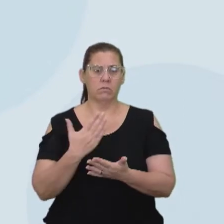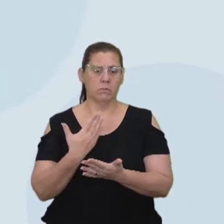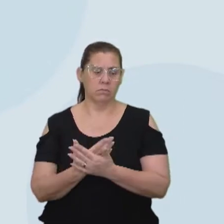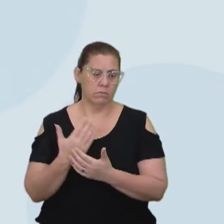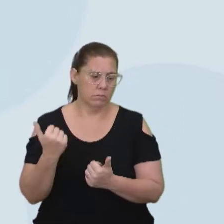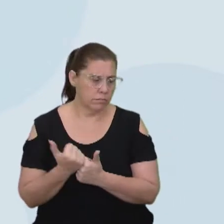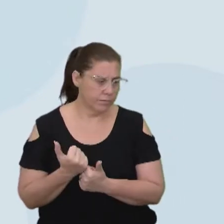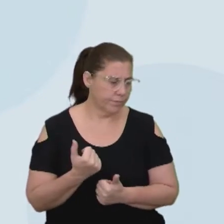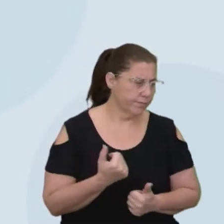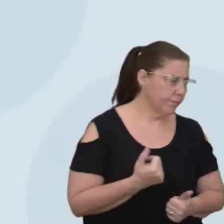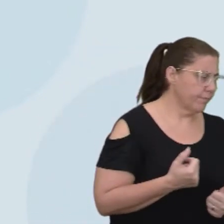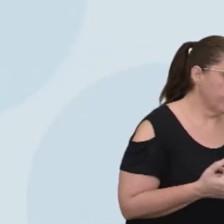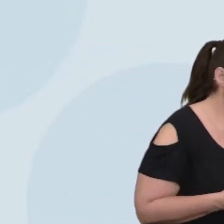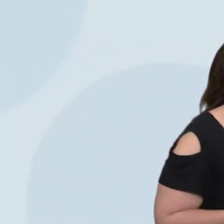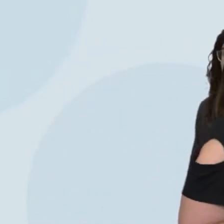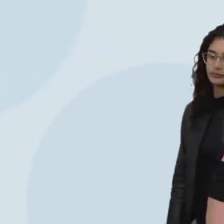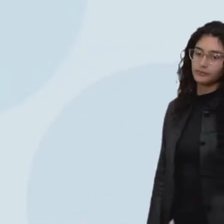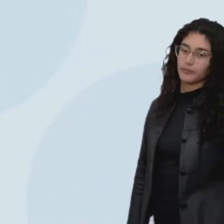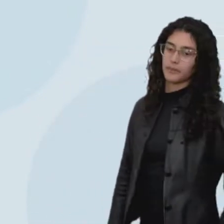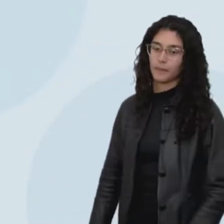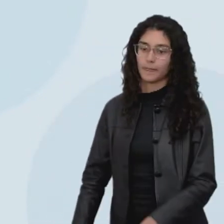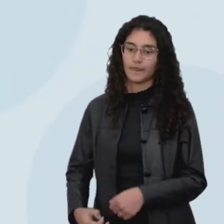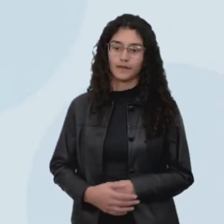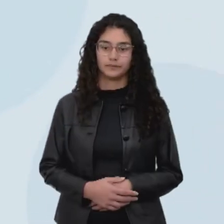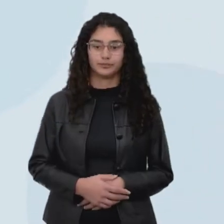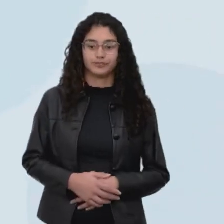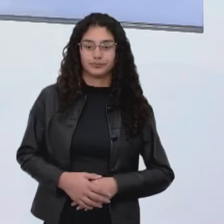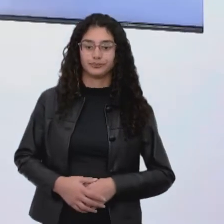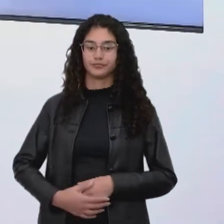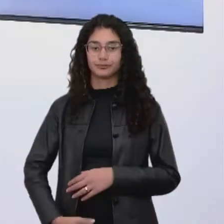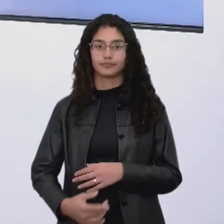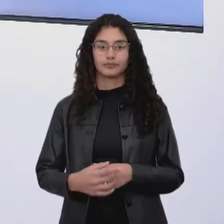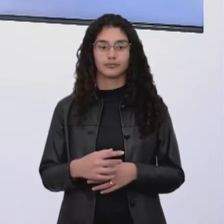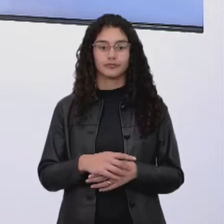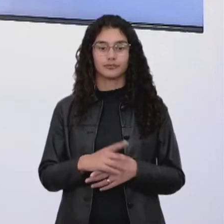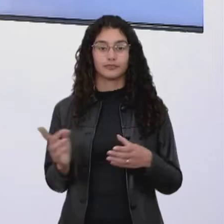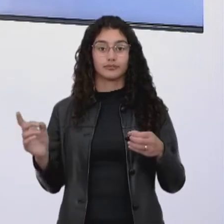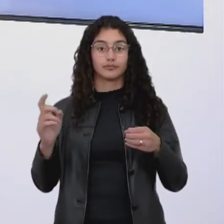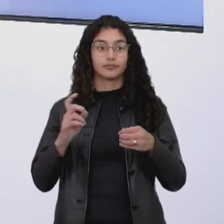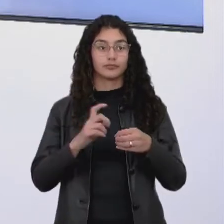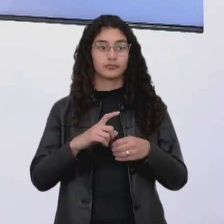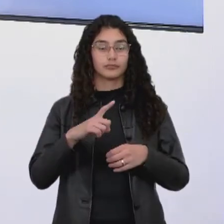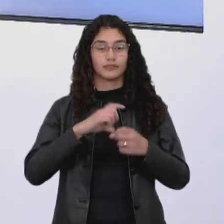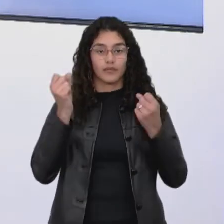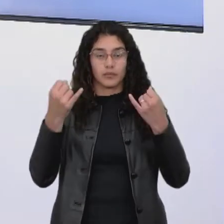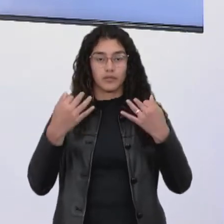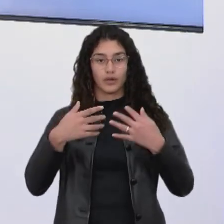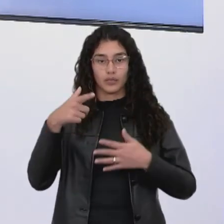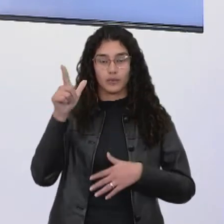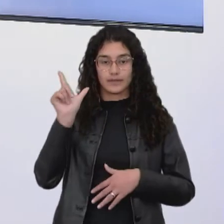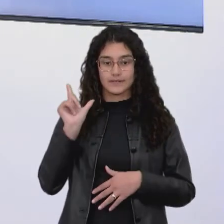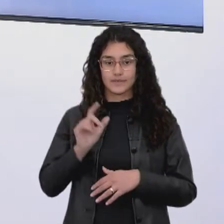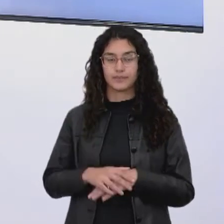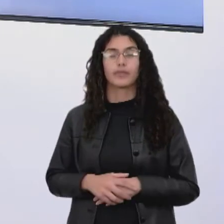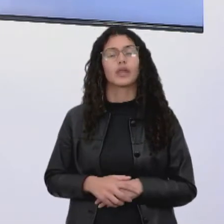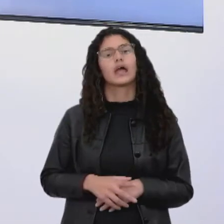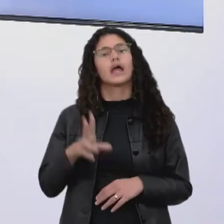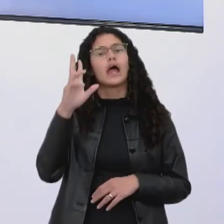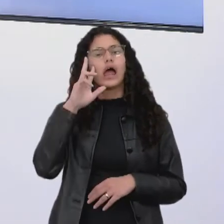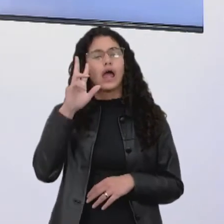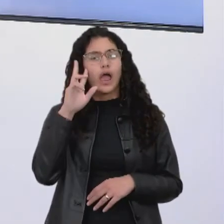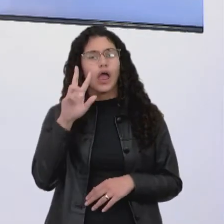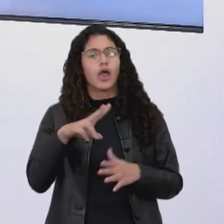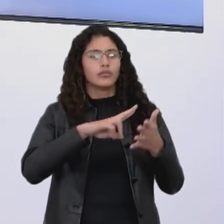Aliás, antes de trazer isso aqui, a gente vai retomar algo que a gente já tinha falado antes. Lembra quando a